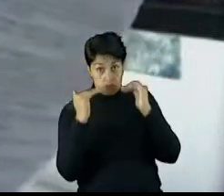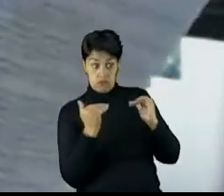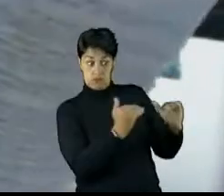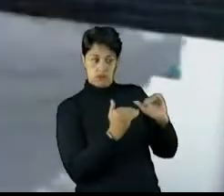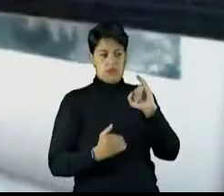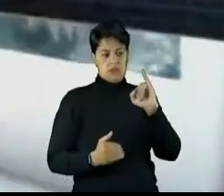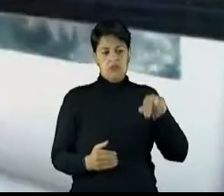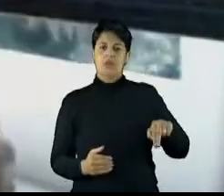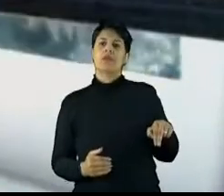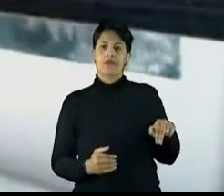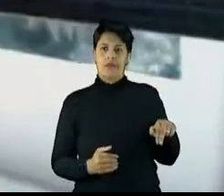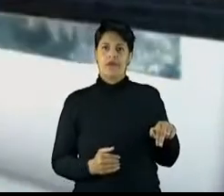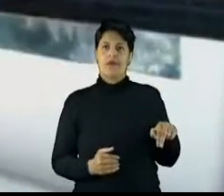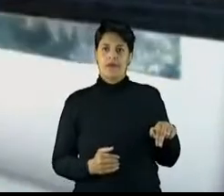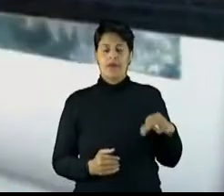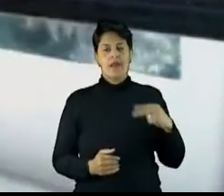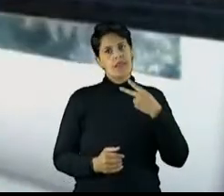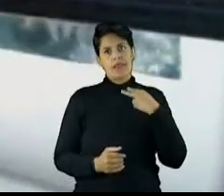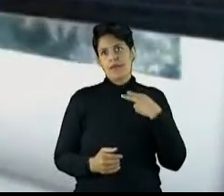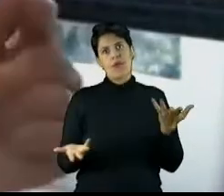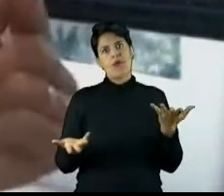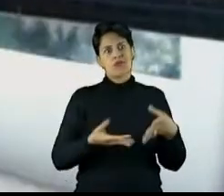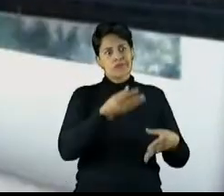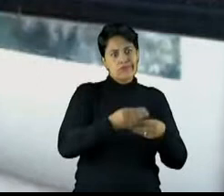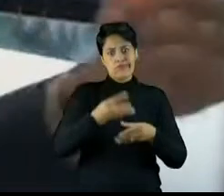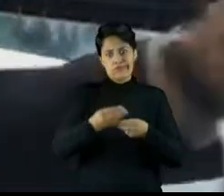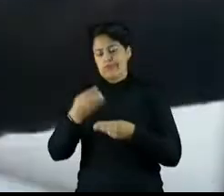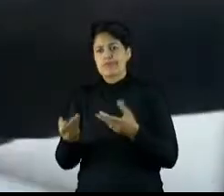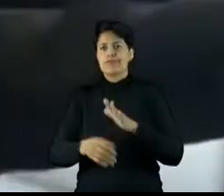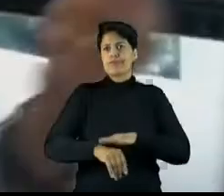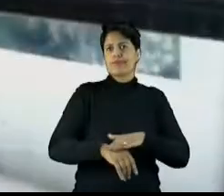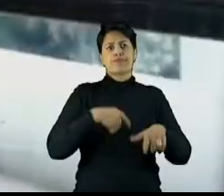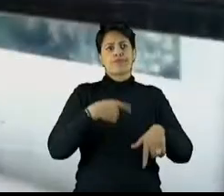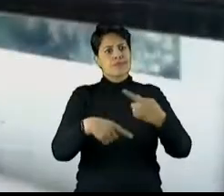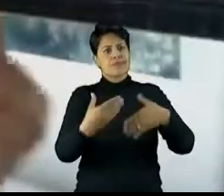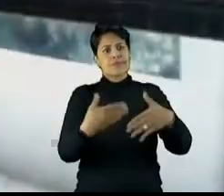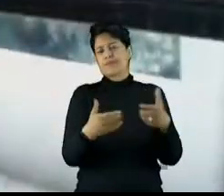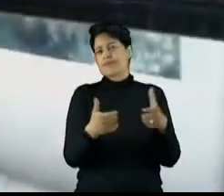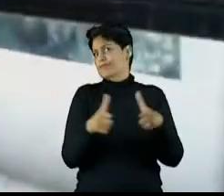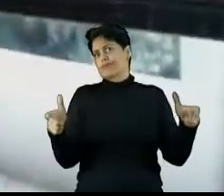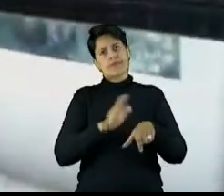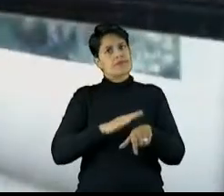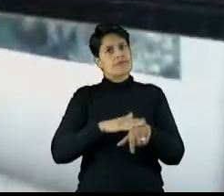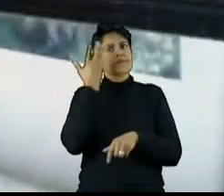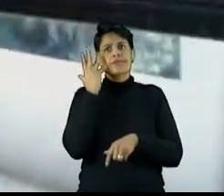de vídeo e confirme sua presença a fim de que possamos dar prosseguimento à realização da sustentação oral.